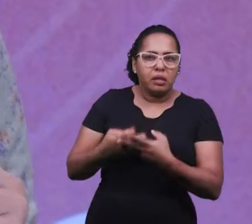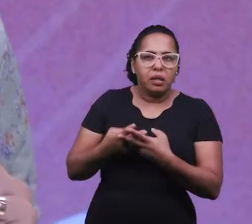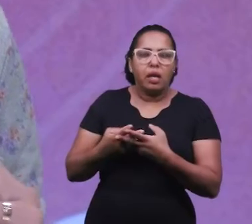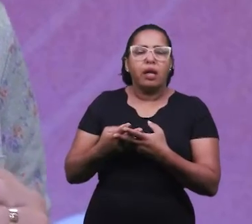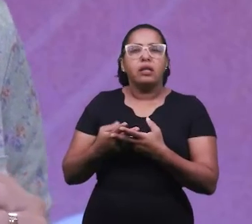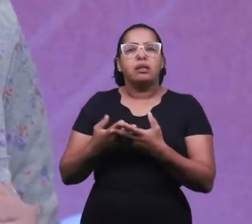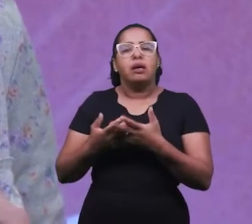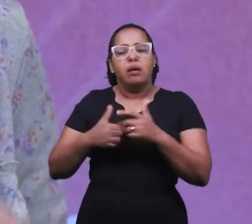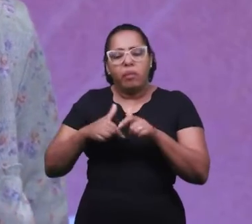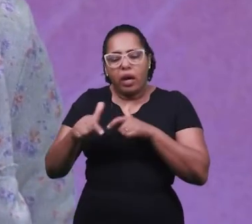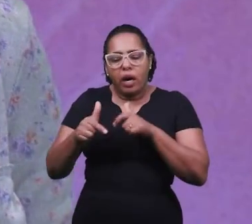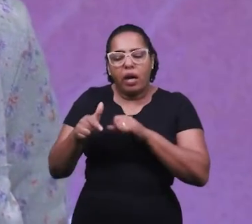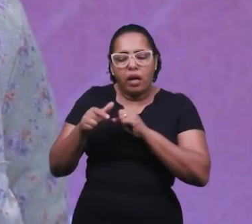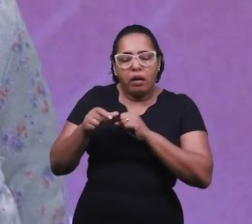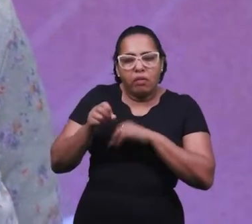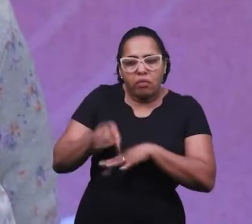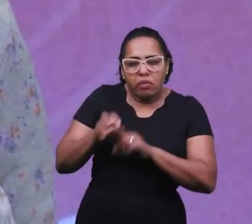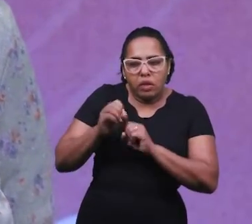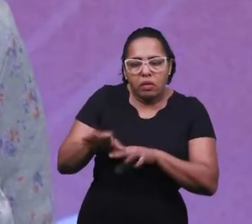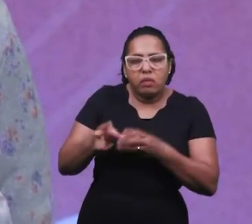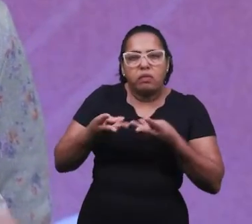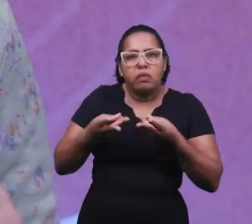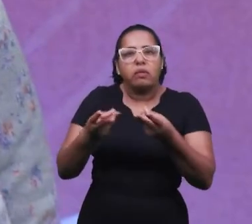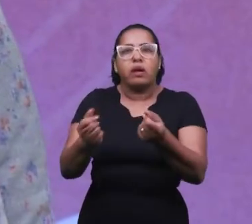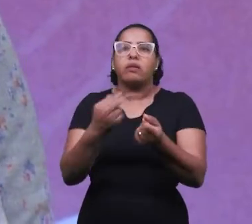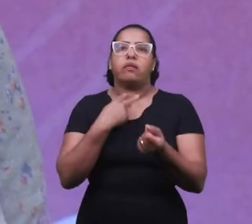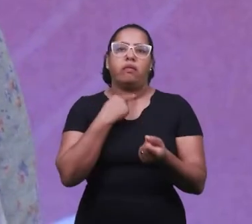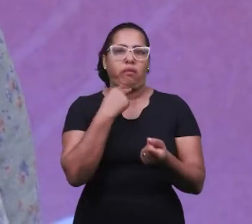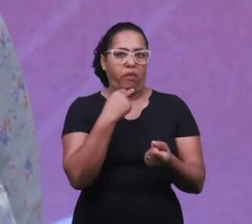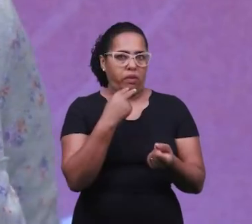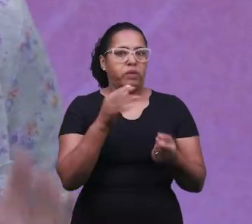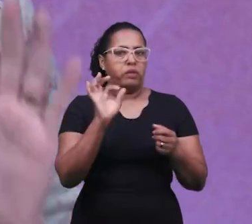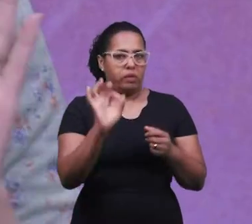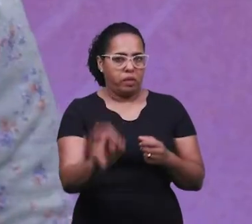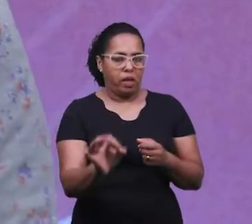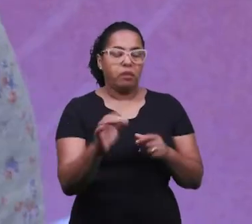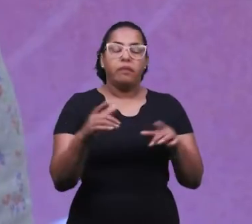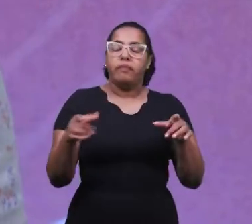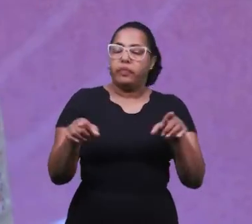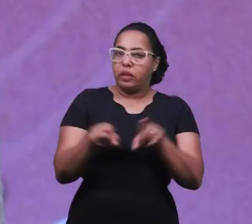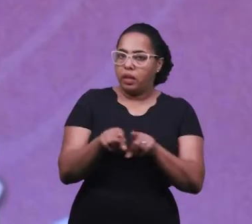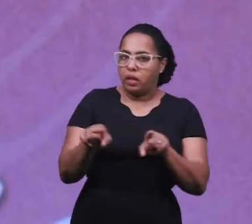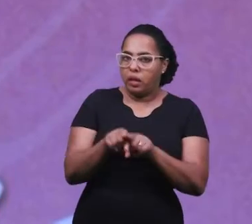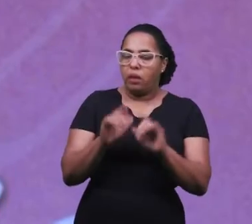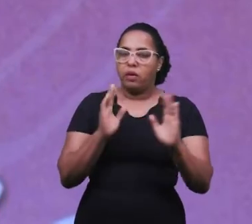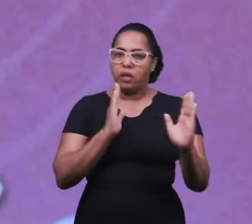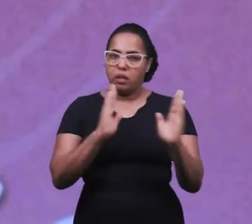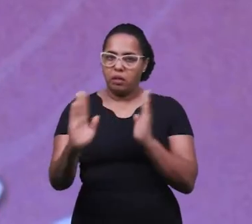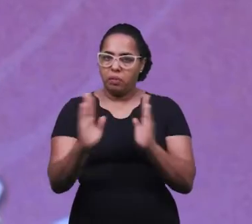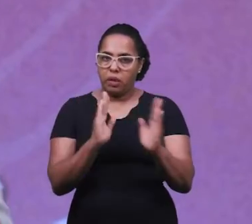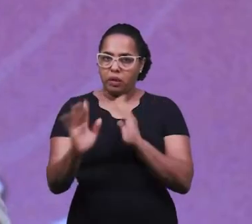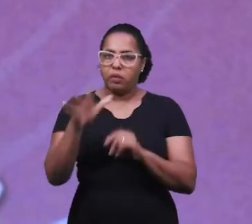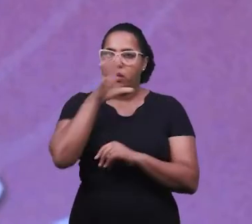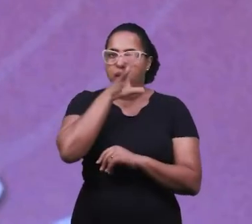para ser trabalhado em relação às suas qualidades vocais. Então, vamos considerar essa fase da adolescência